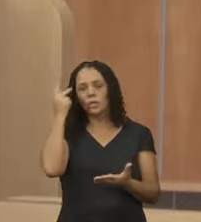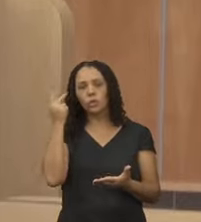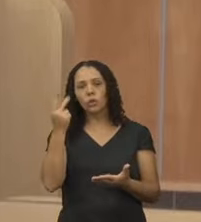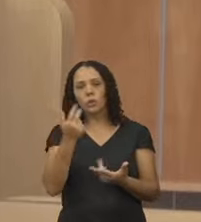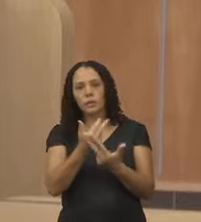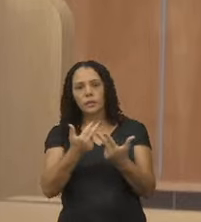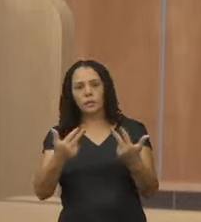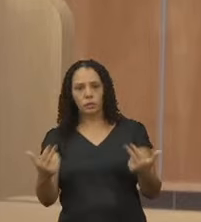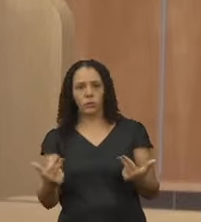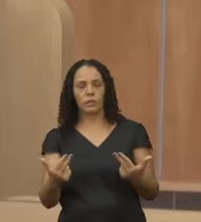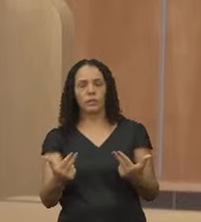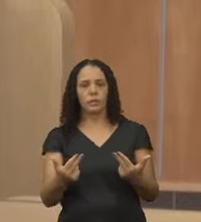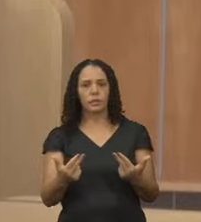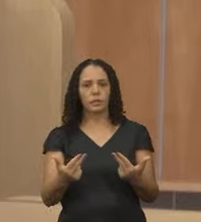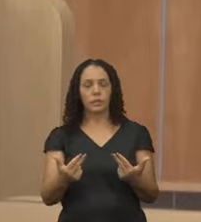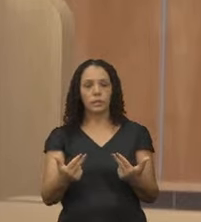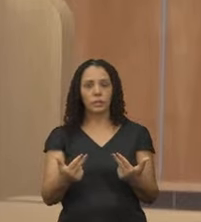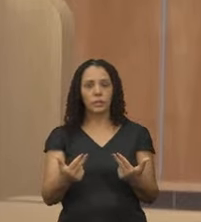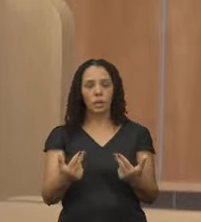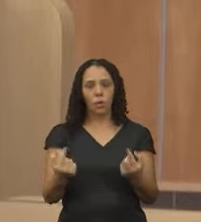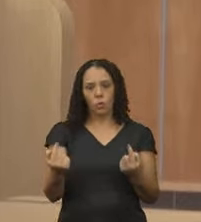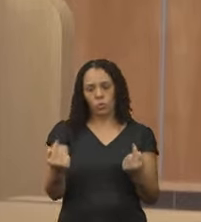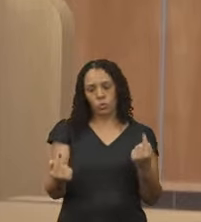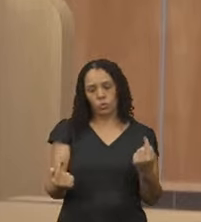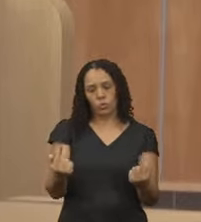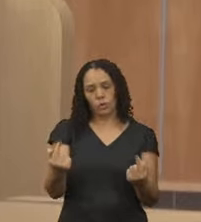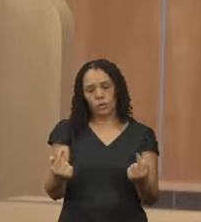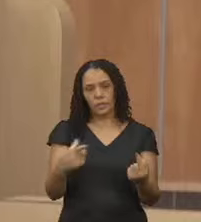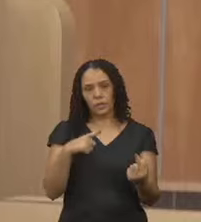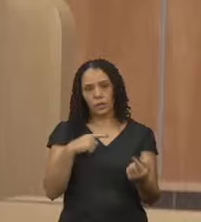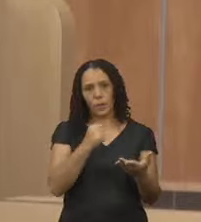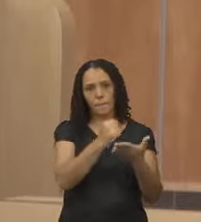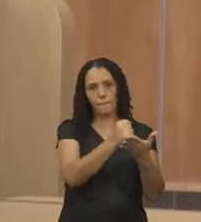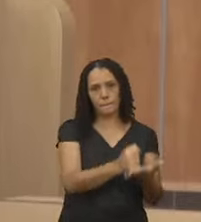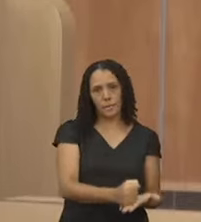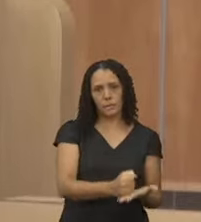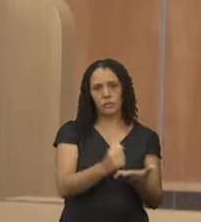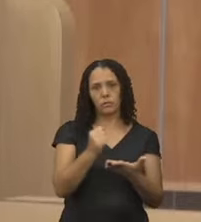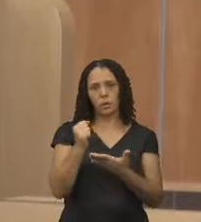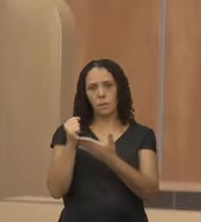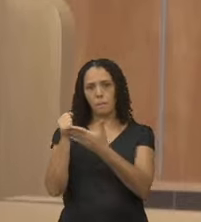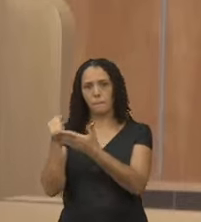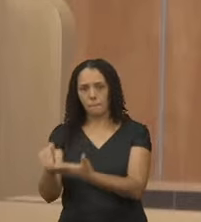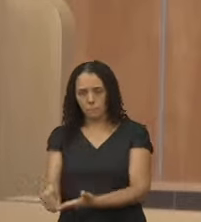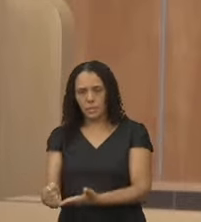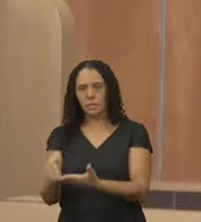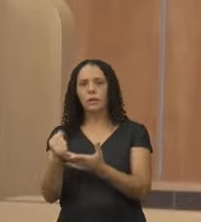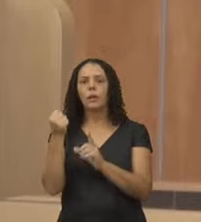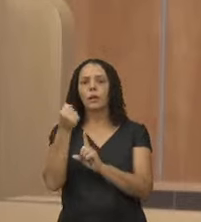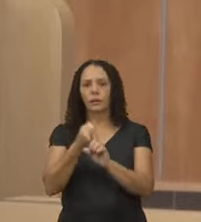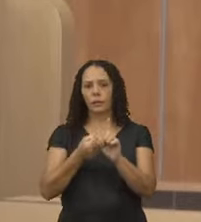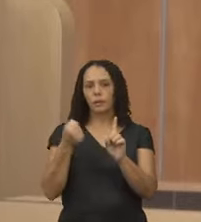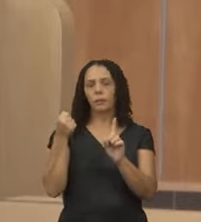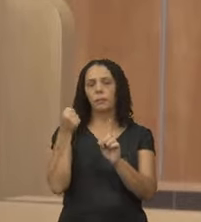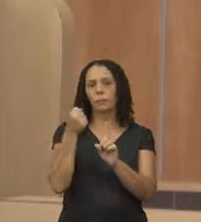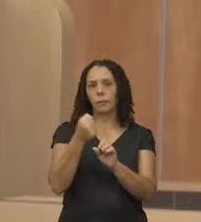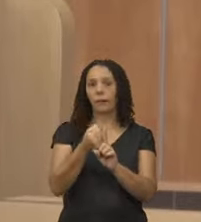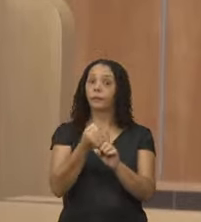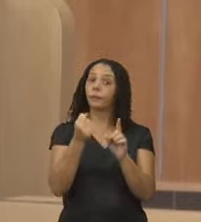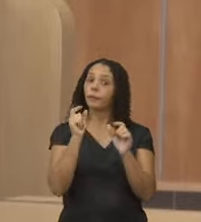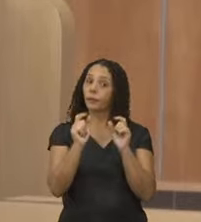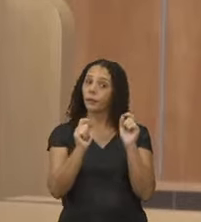são veículos que têm uma sobrecarga e que impactam diretamente no